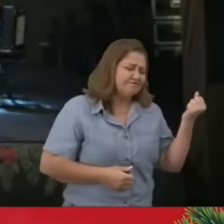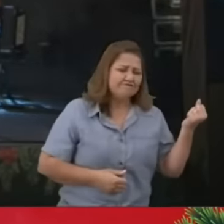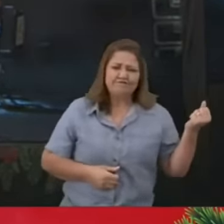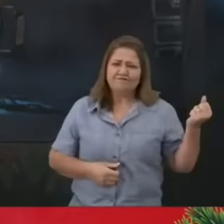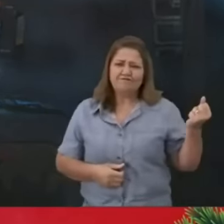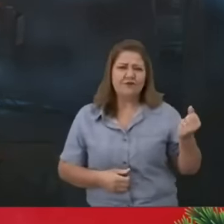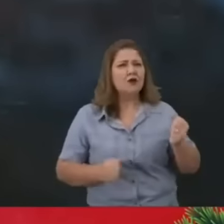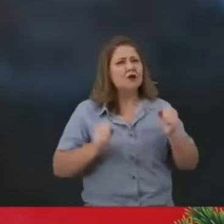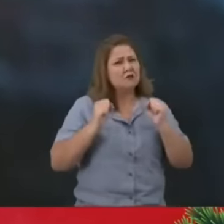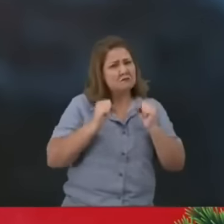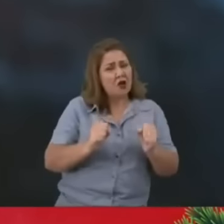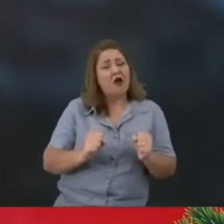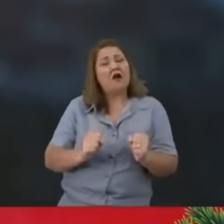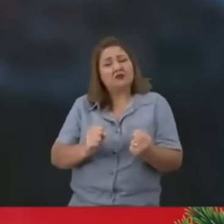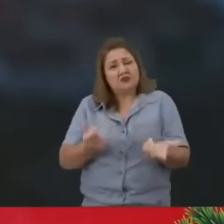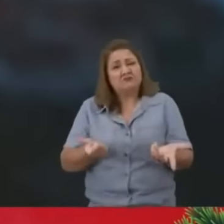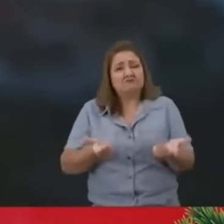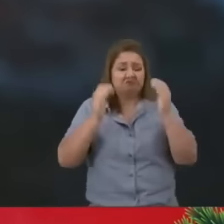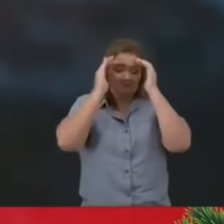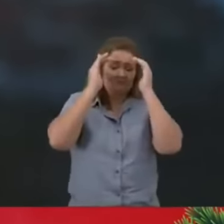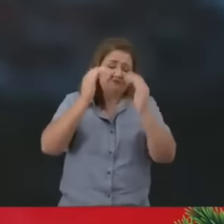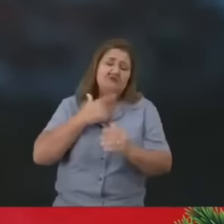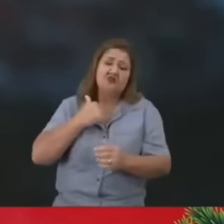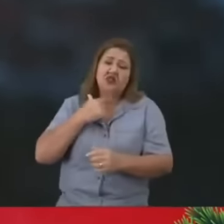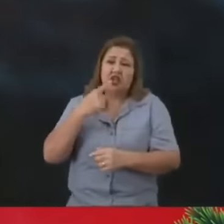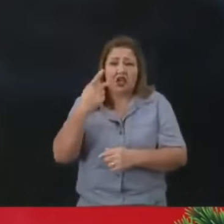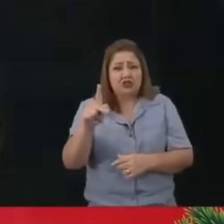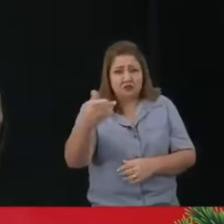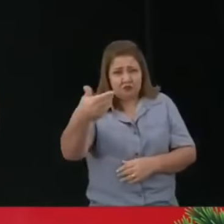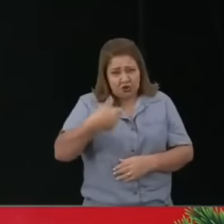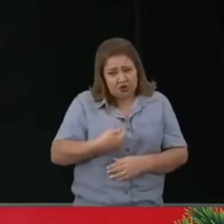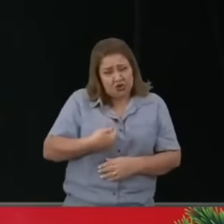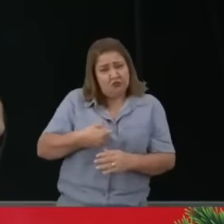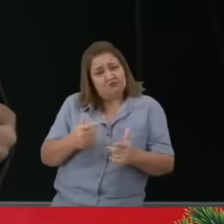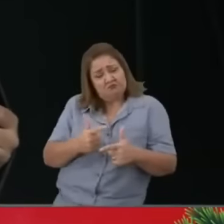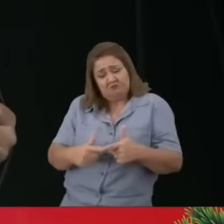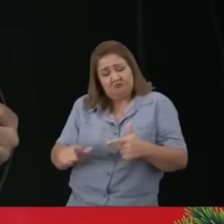Posso fazer sua vontade, atender seu pedido,